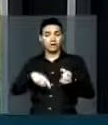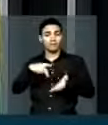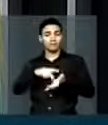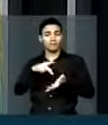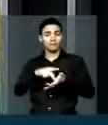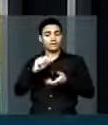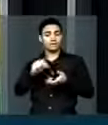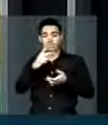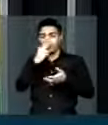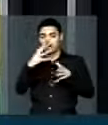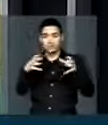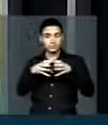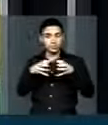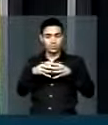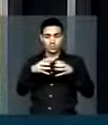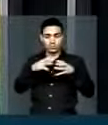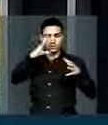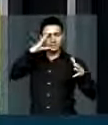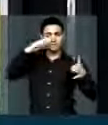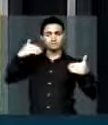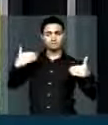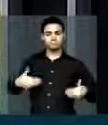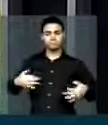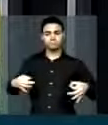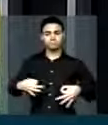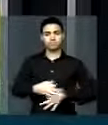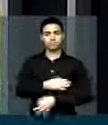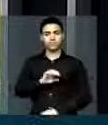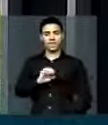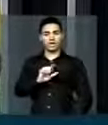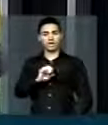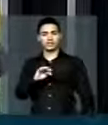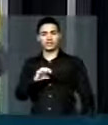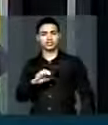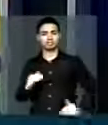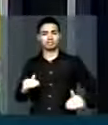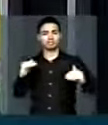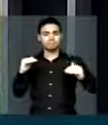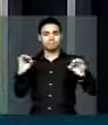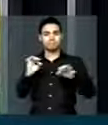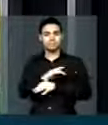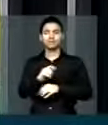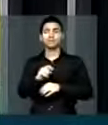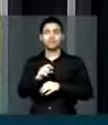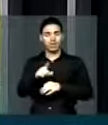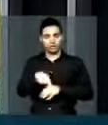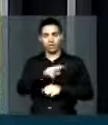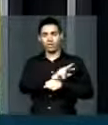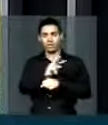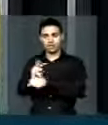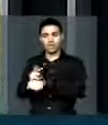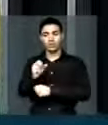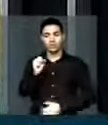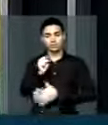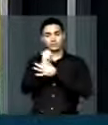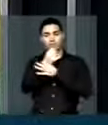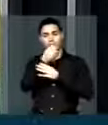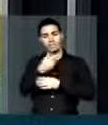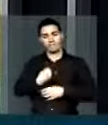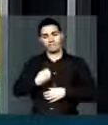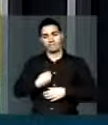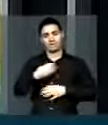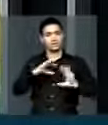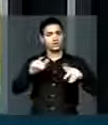verdadeiras tropas de elite, prontas a garantir o bem-estar de todos aqueles que frequentam a Câmara